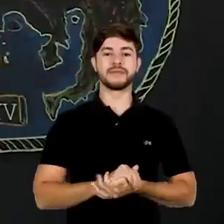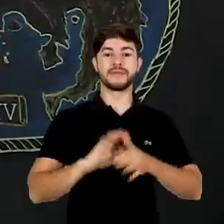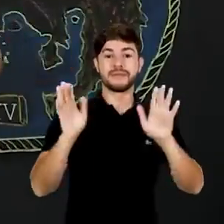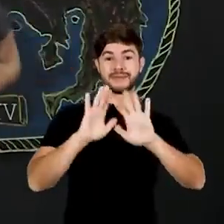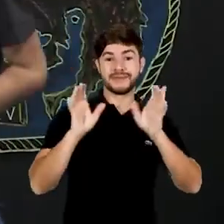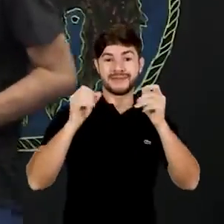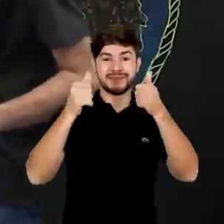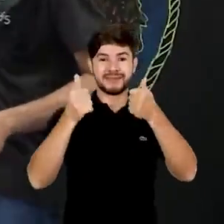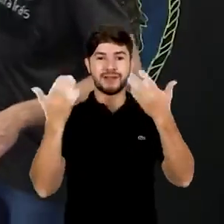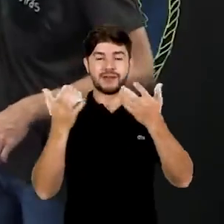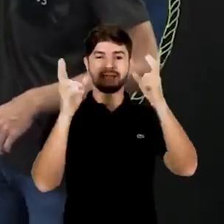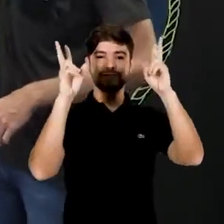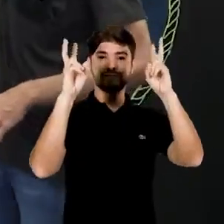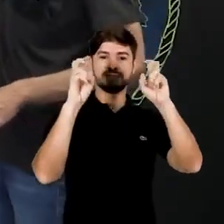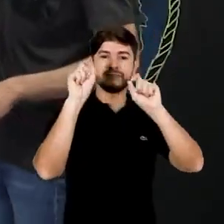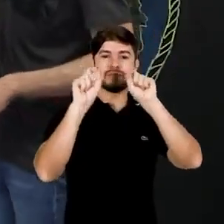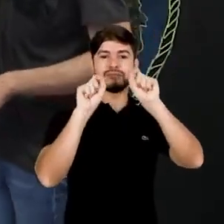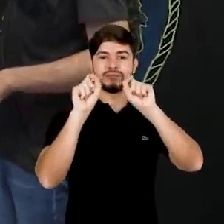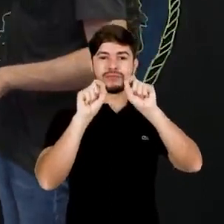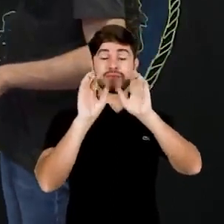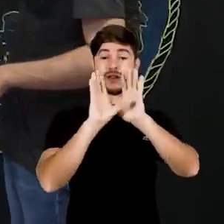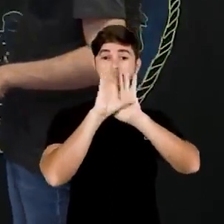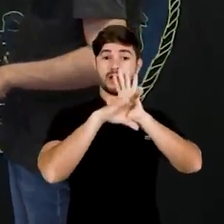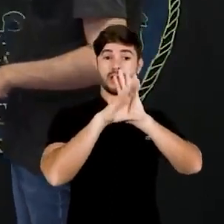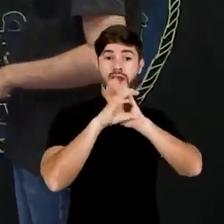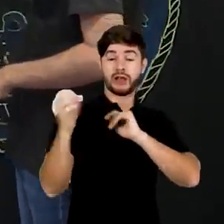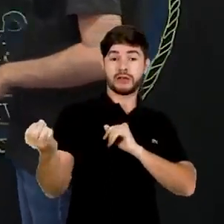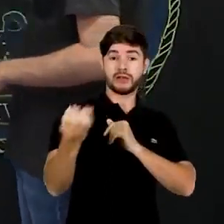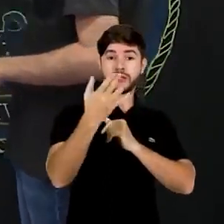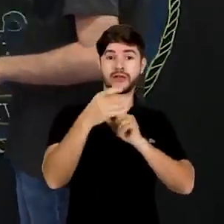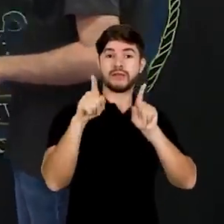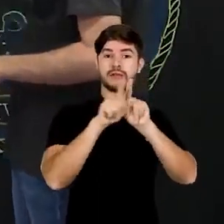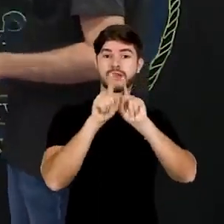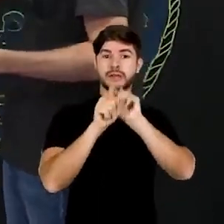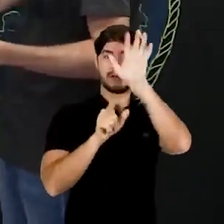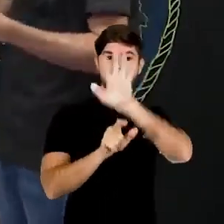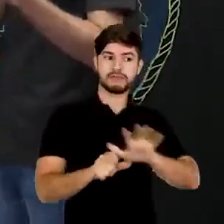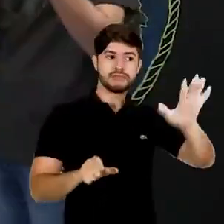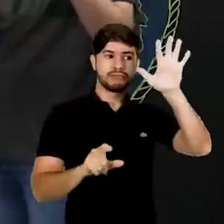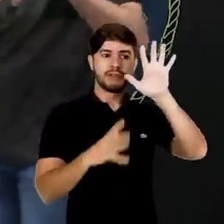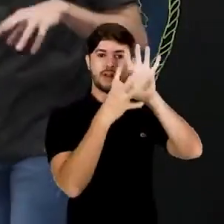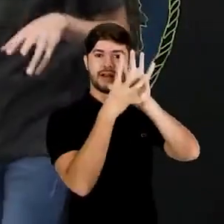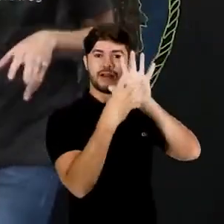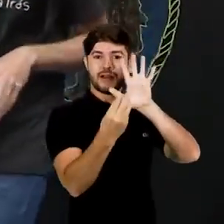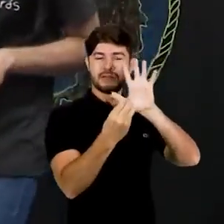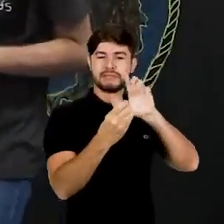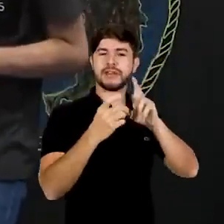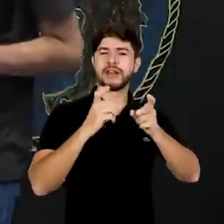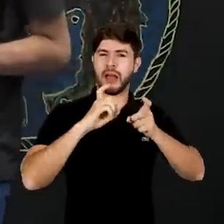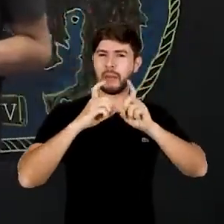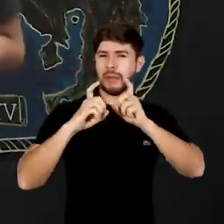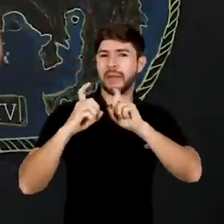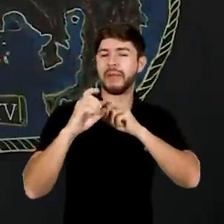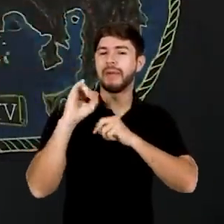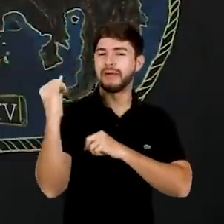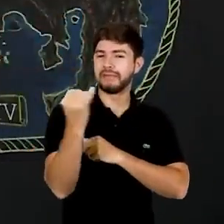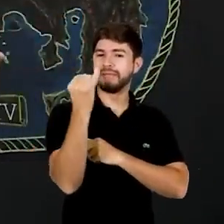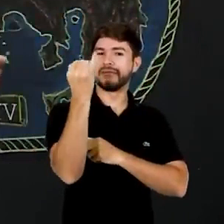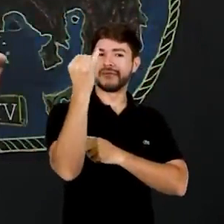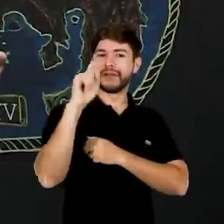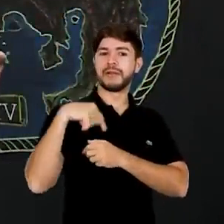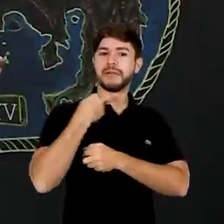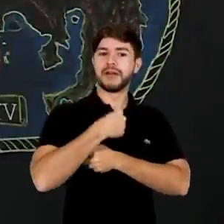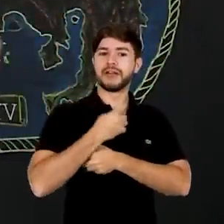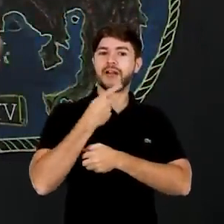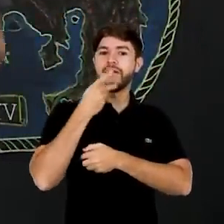Oi, tudo bem? O tema da aula de hoje, o conceito de modernidade e eurocentrismo. Discussões importantes para a gente falar do